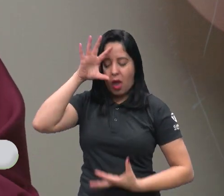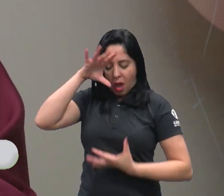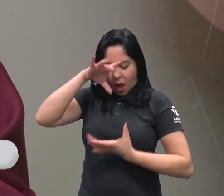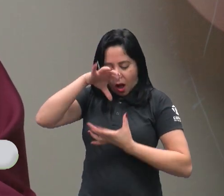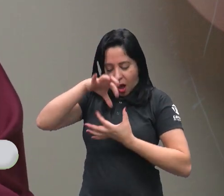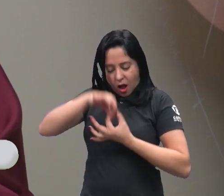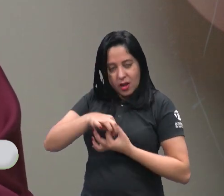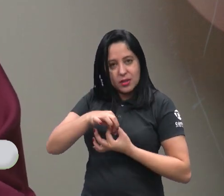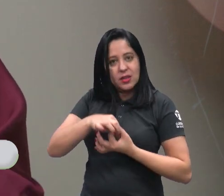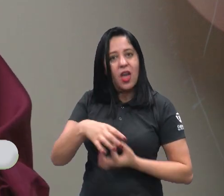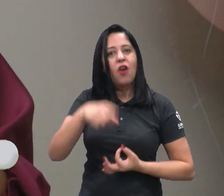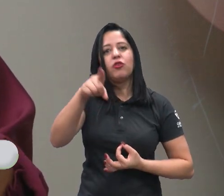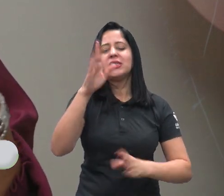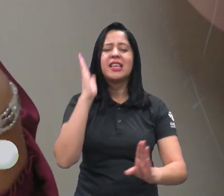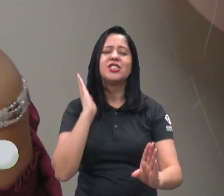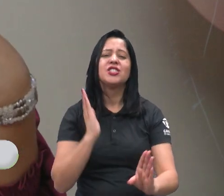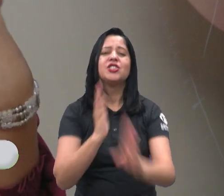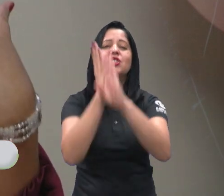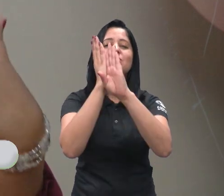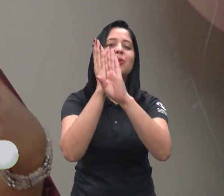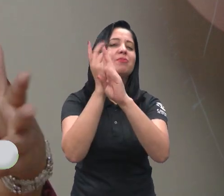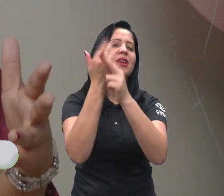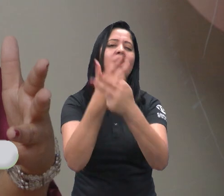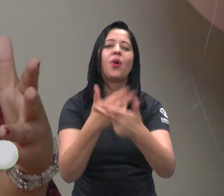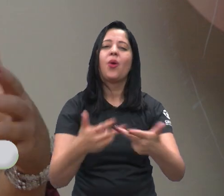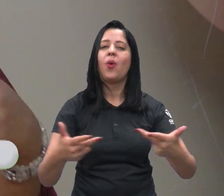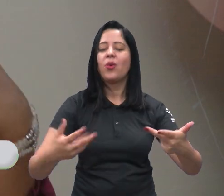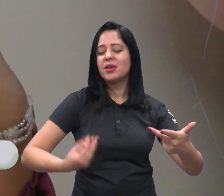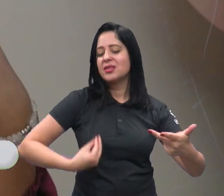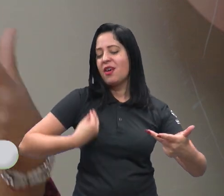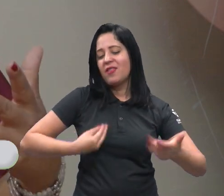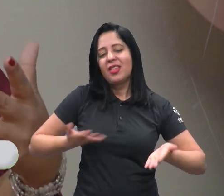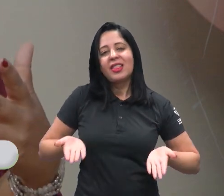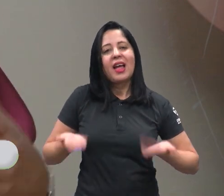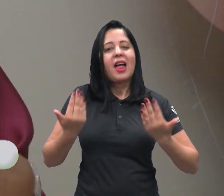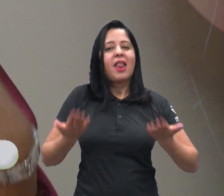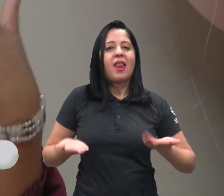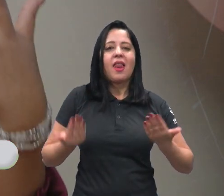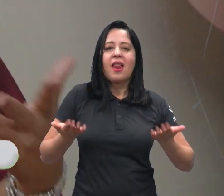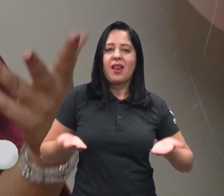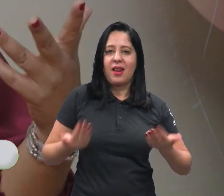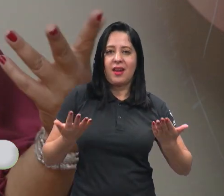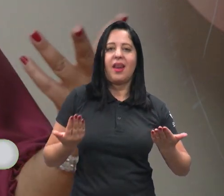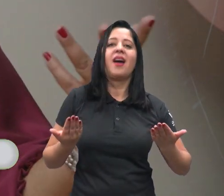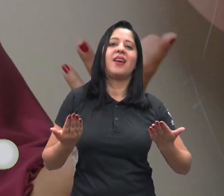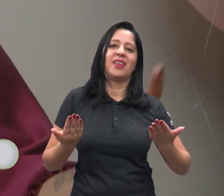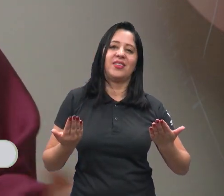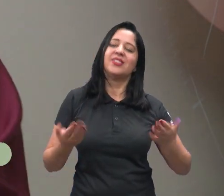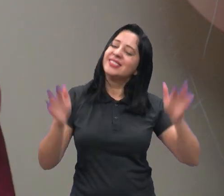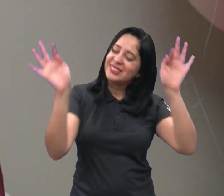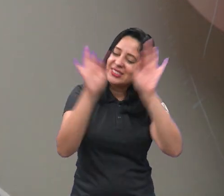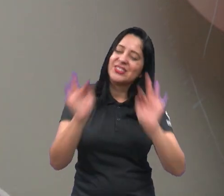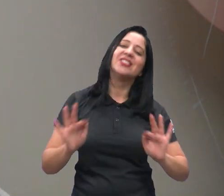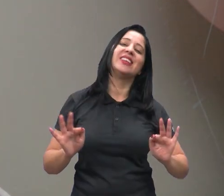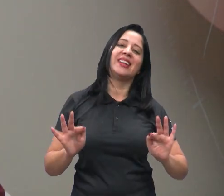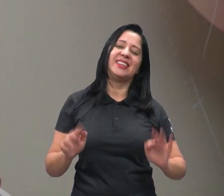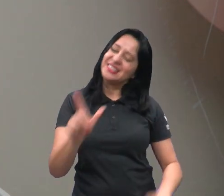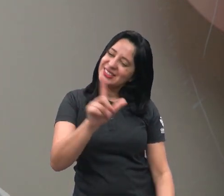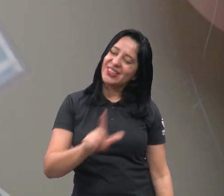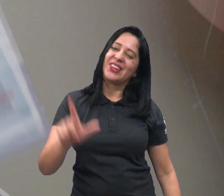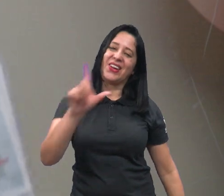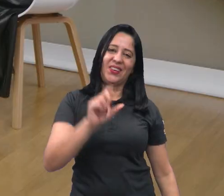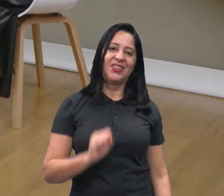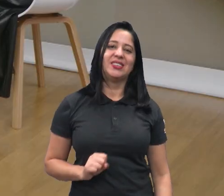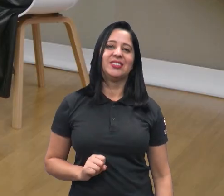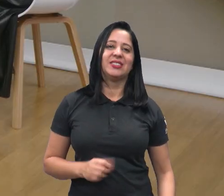e encontre isso como uma maneira de levar a vida mais leve, mais autêntica e muito mais feliz, é lógico, né?